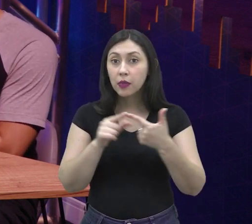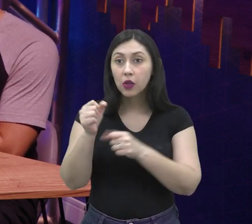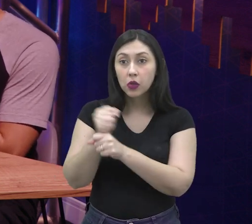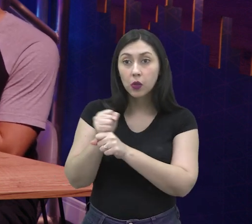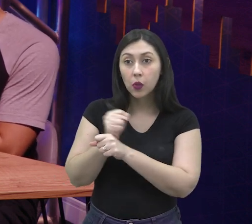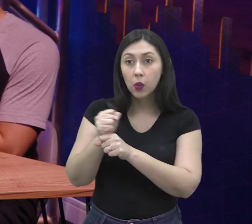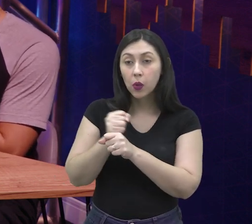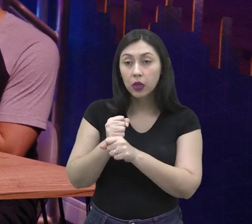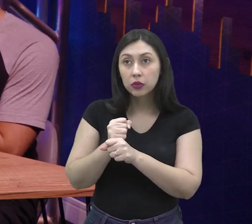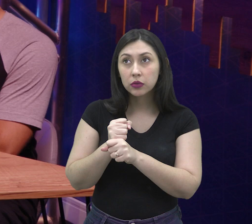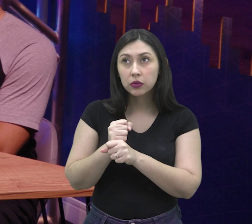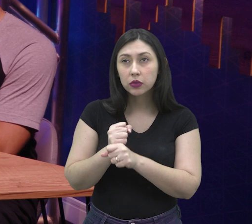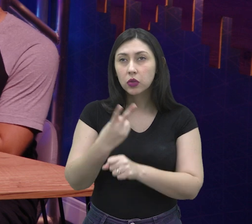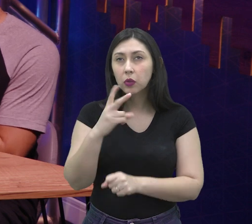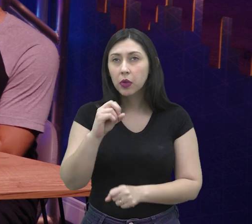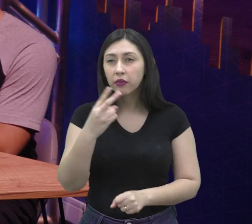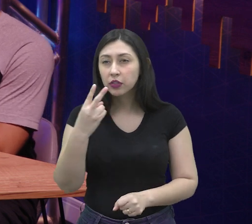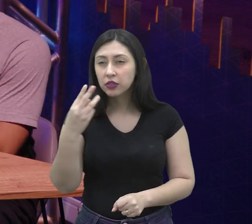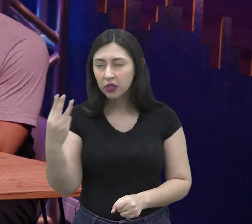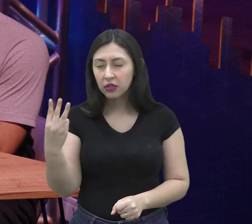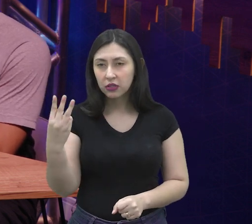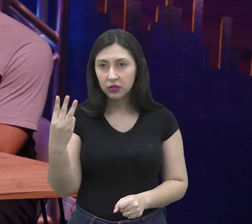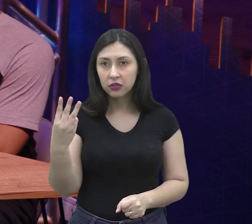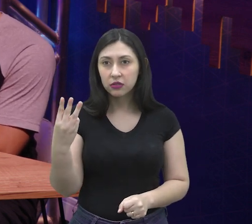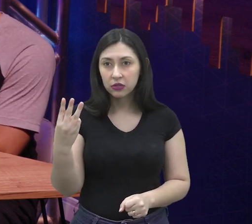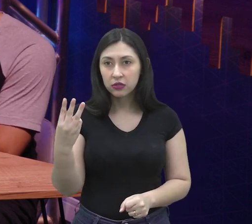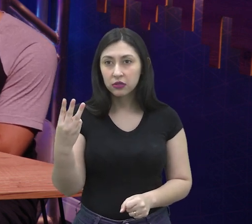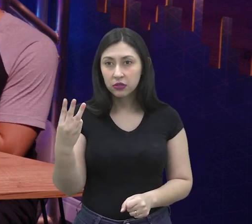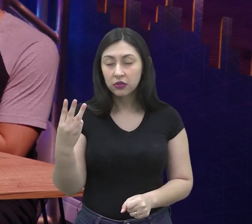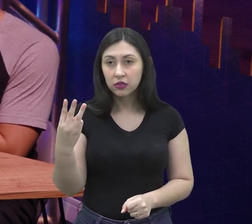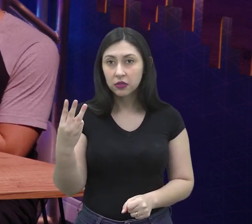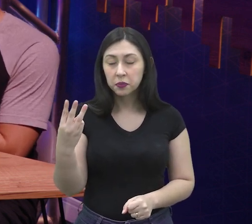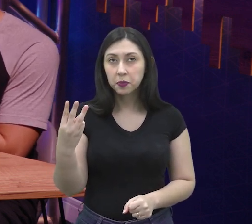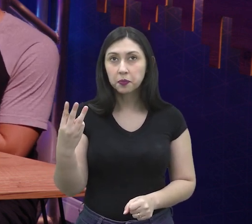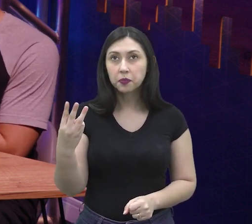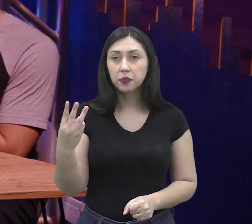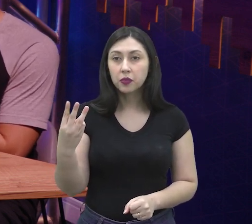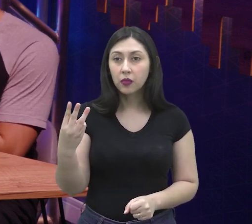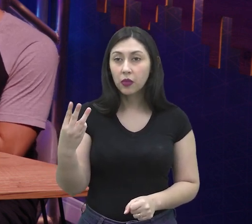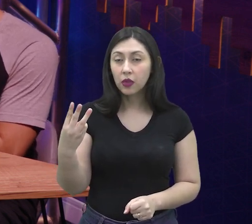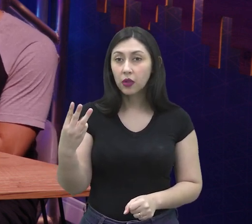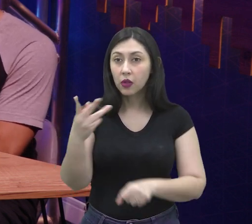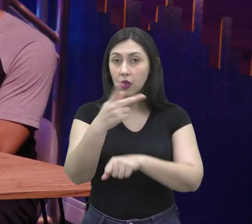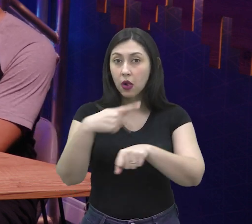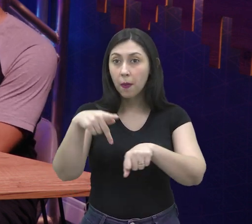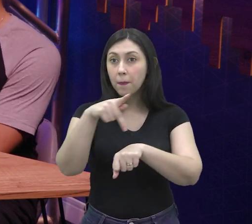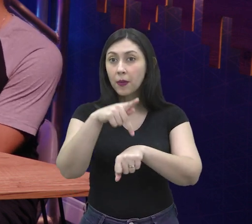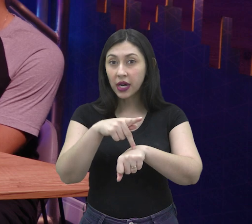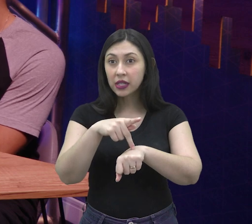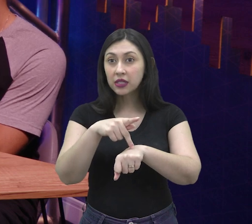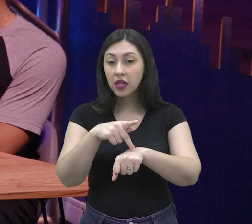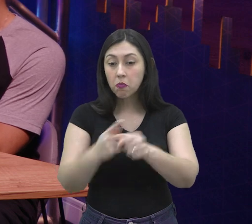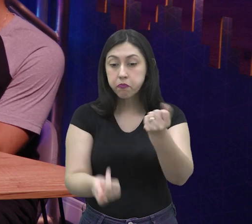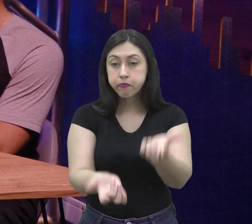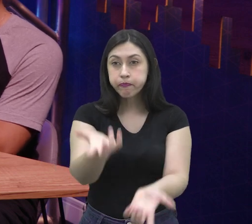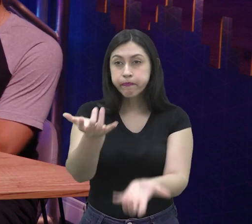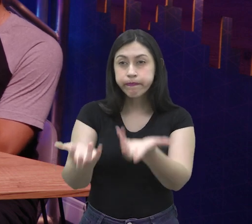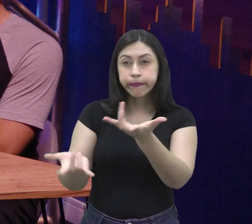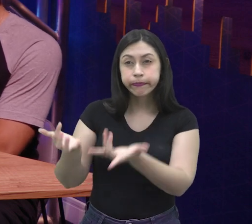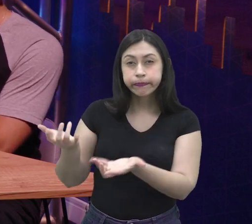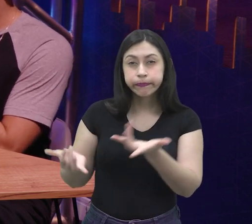nesse ano de no ano passado, 2023, o Canadá, o número de queimadas no Canadá